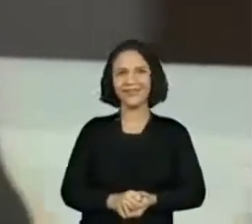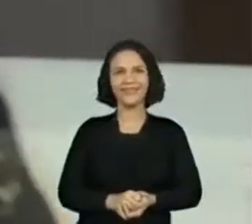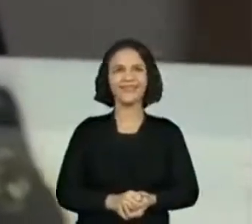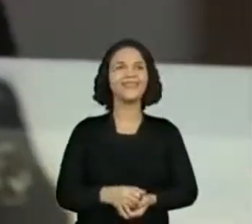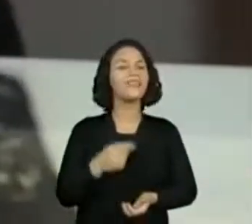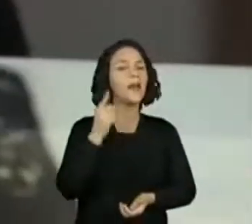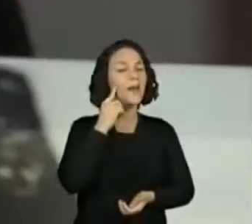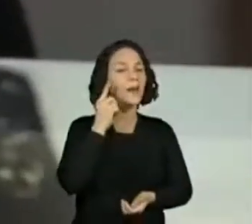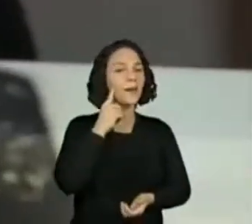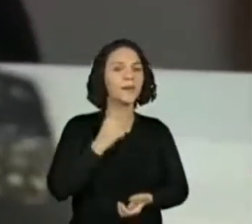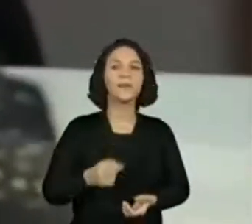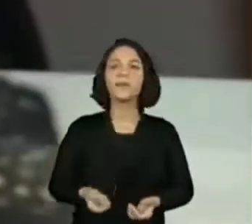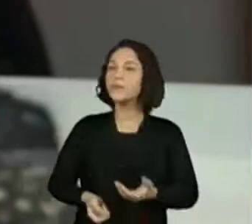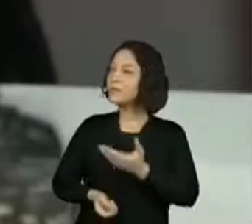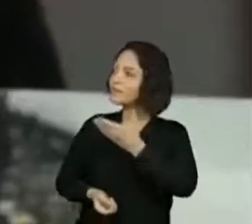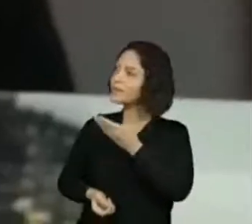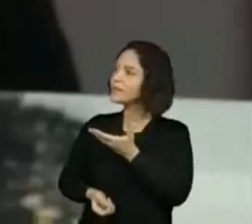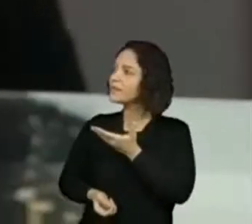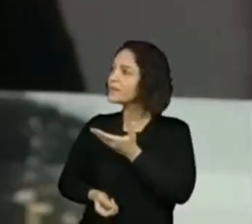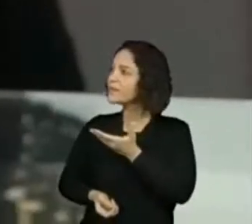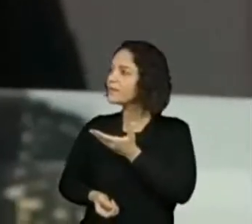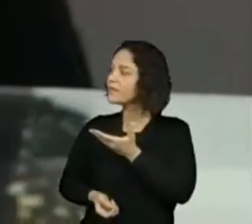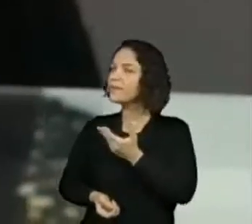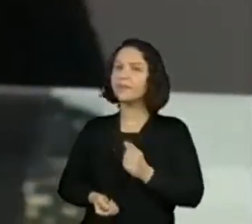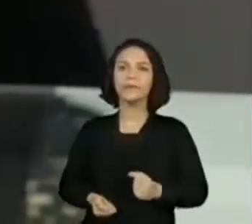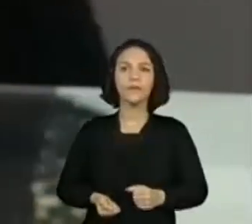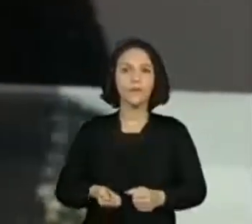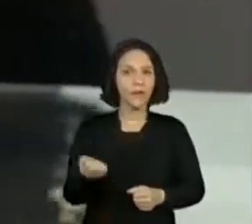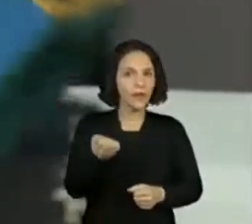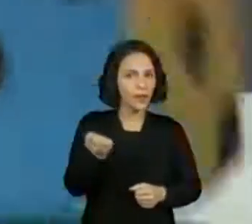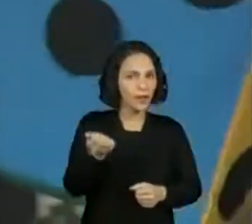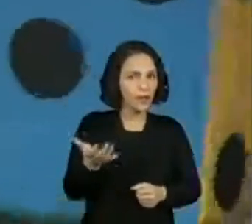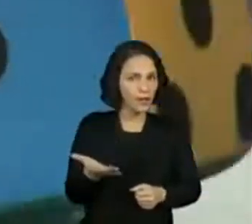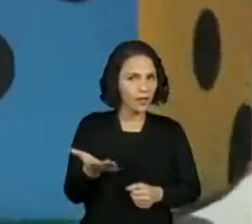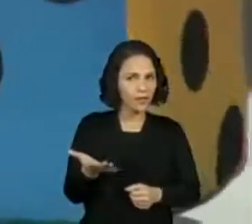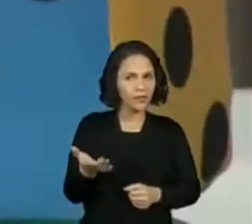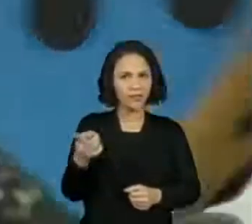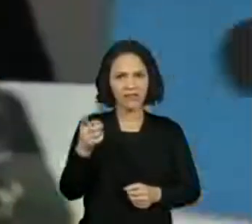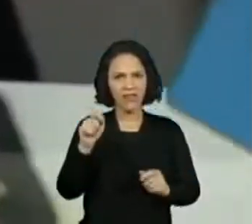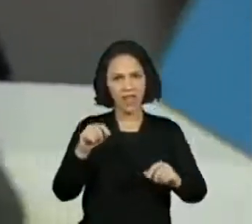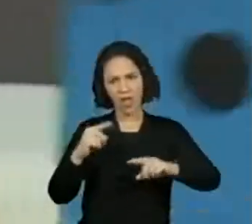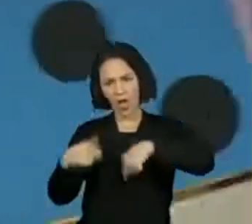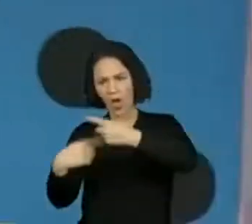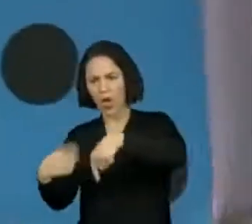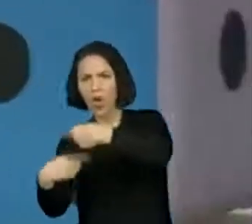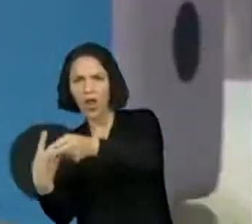lá, a gente tem o dado. Olhando para o dado, ele rola?